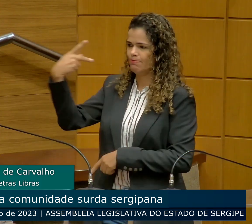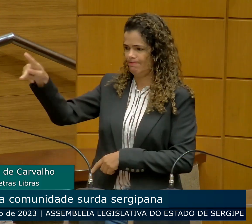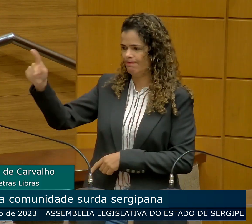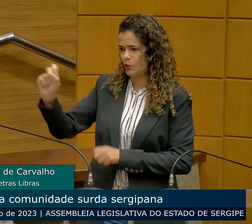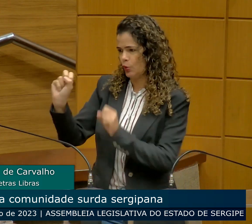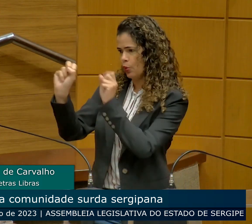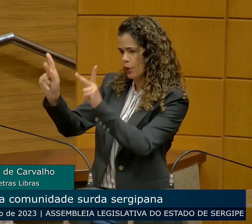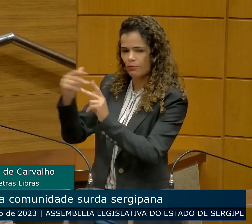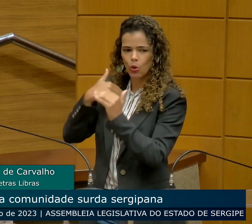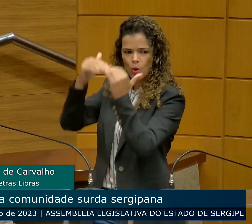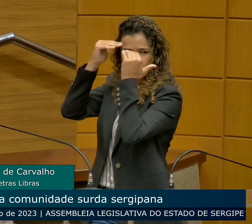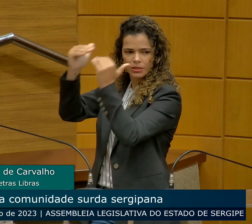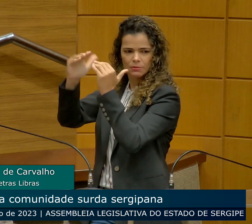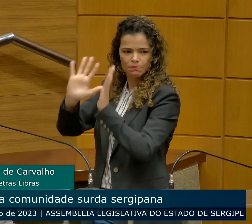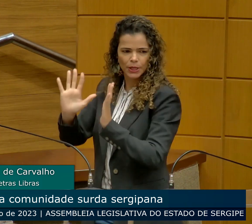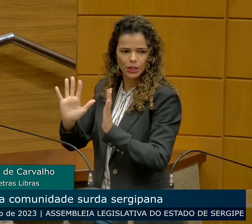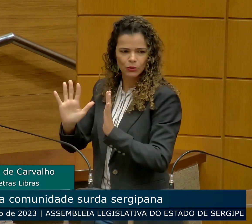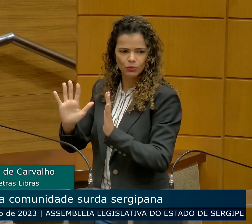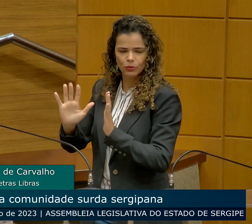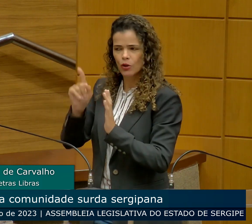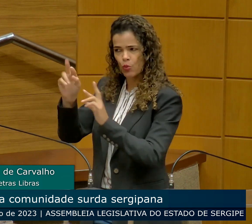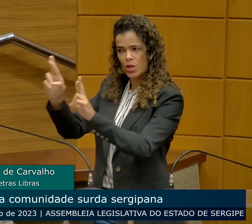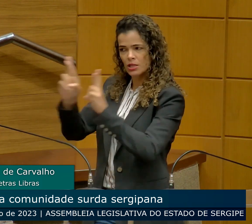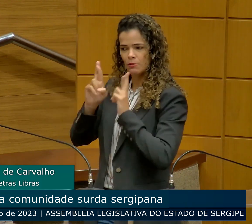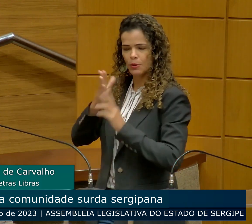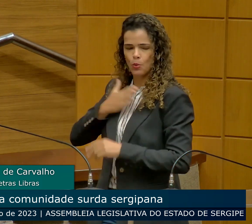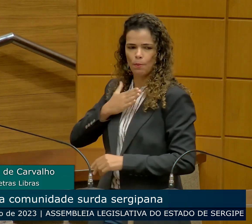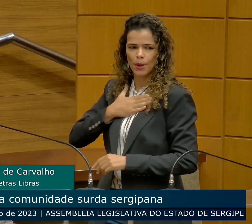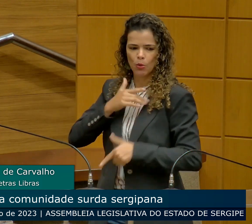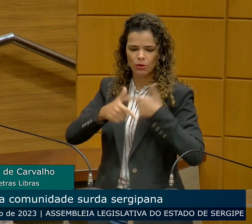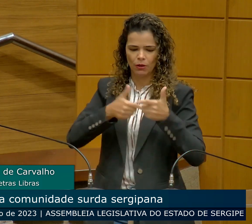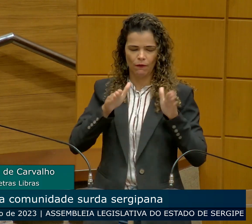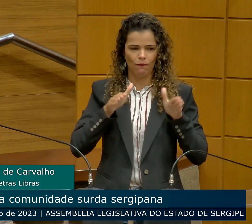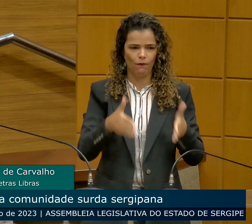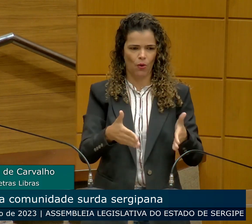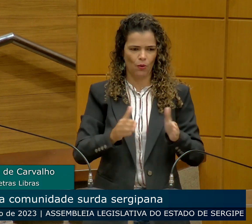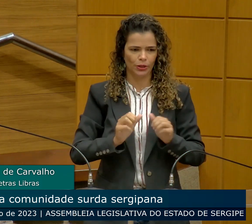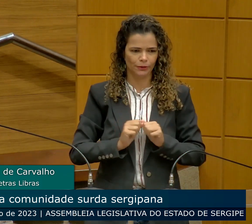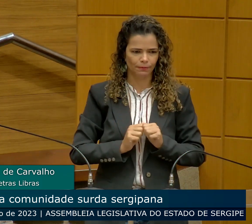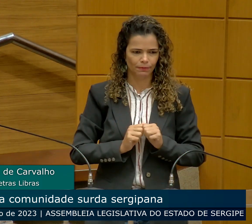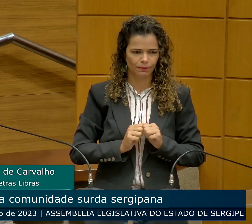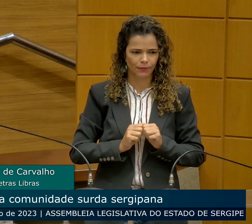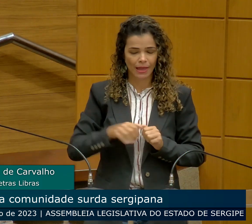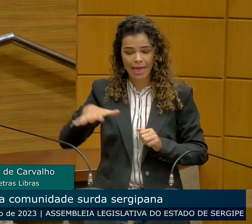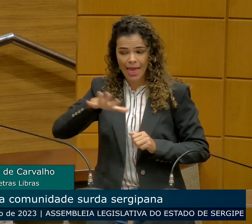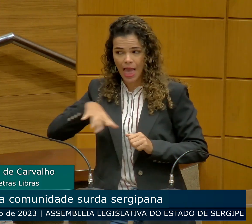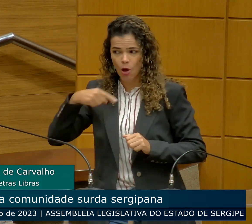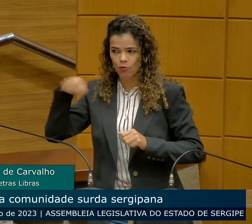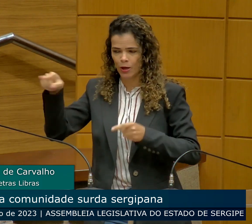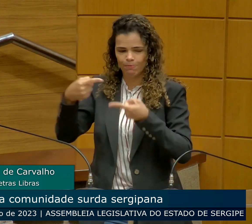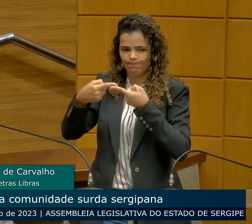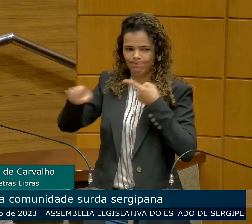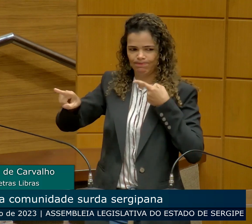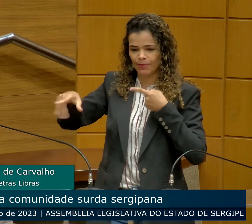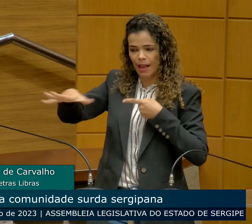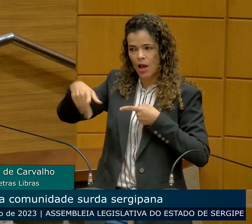protagonista da minha história. E ok, respeito, tá bom, mas também quero que me respeite, né? O